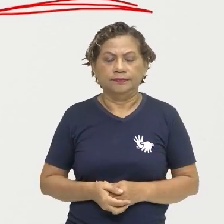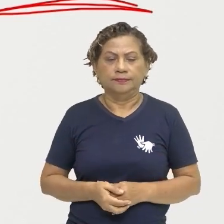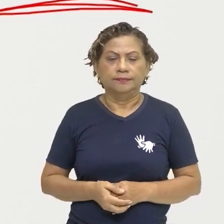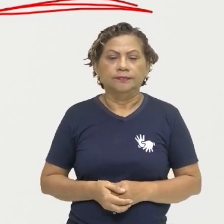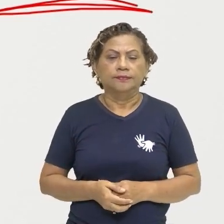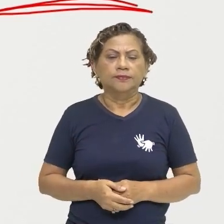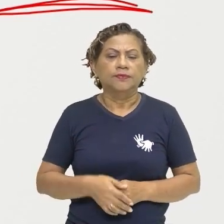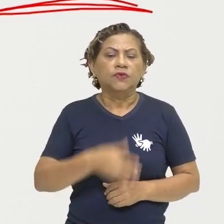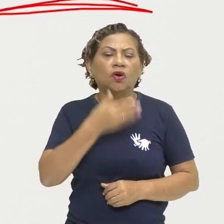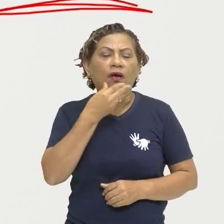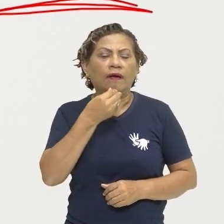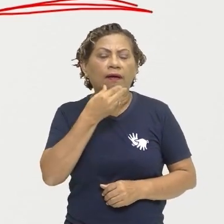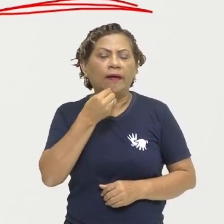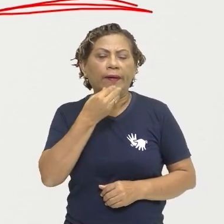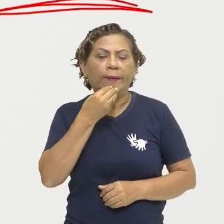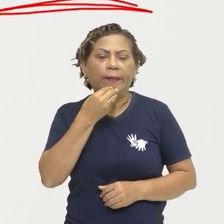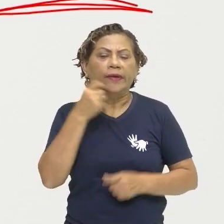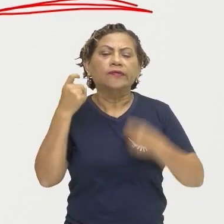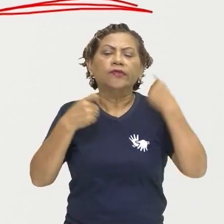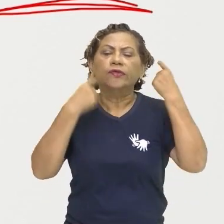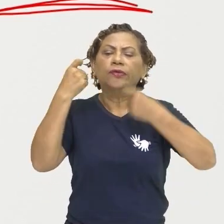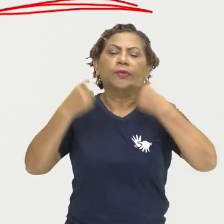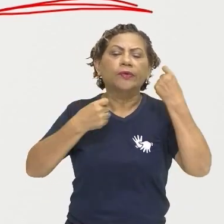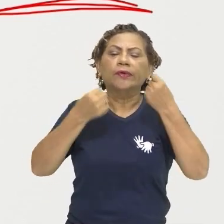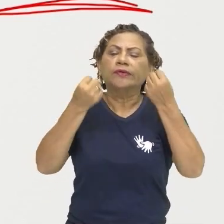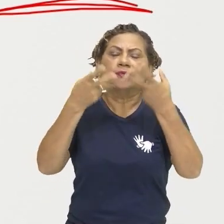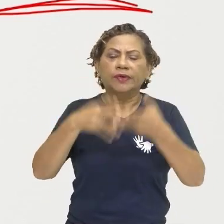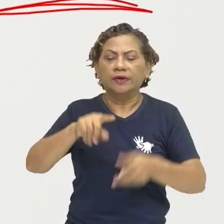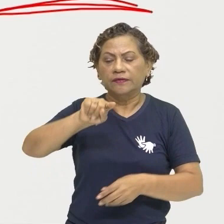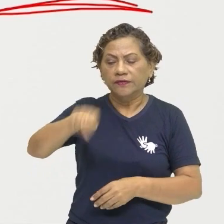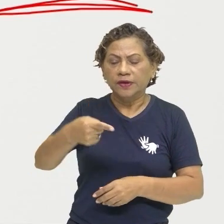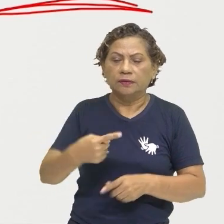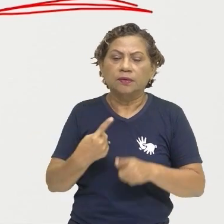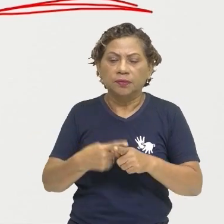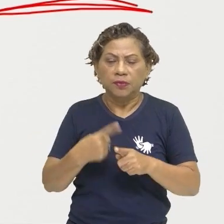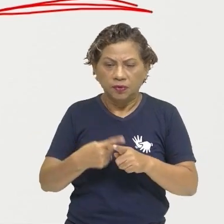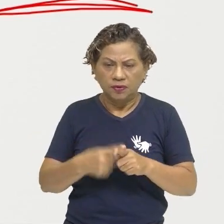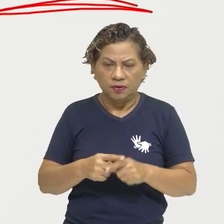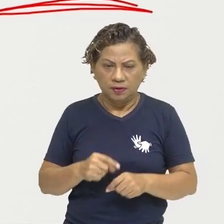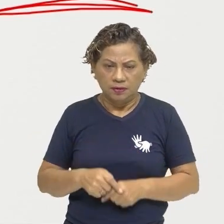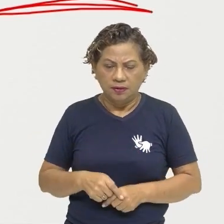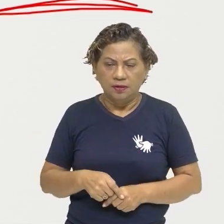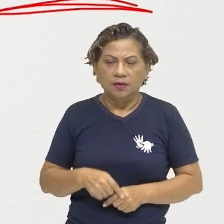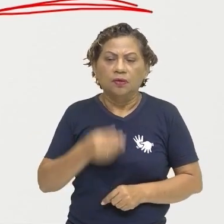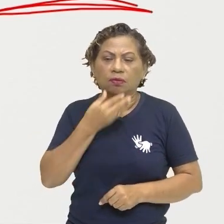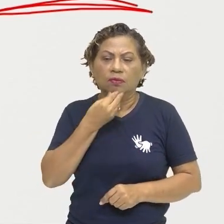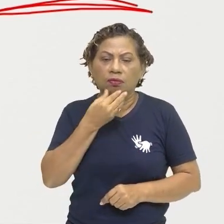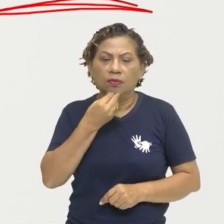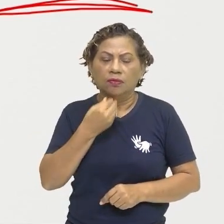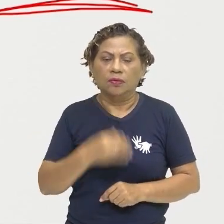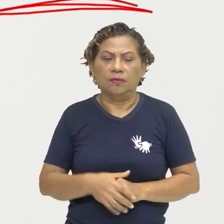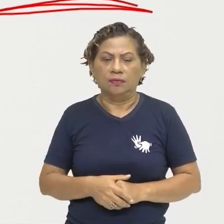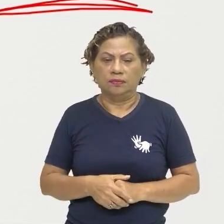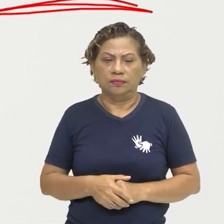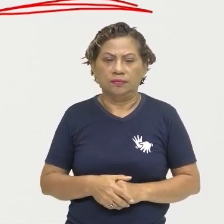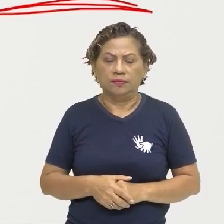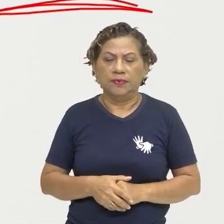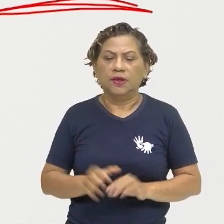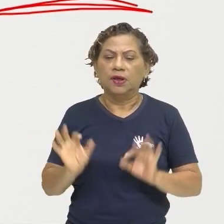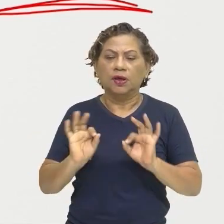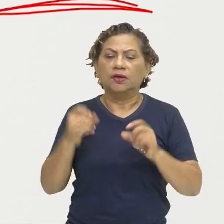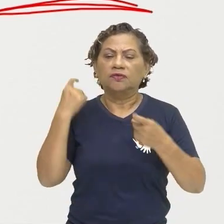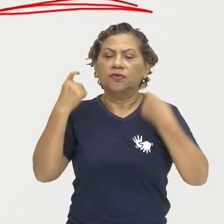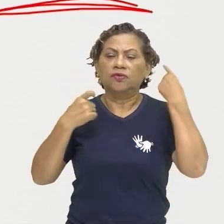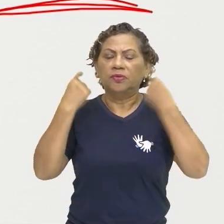preocupou em se explicar. Vírgula. Porque o sujeito dessa primeira oração é o rapaz. Quem foi que não se preocupou em se